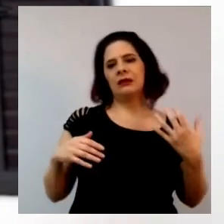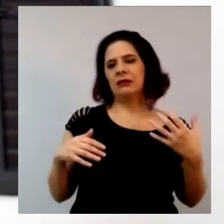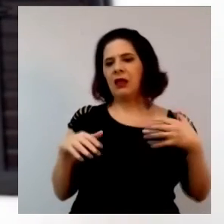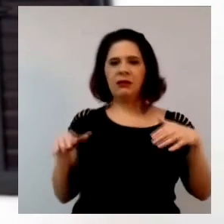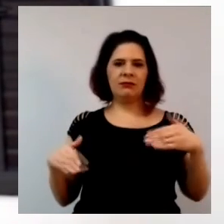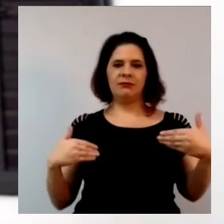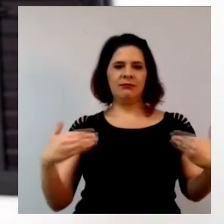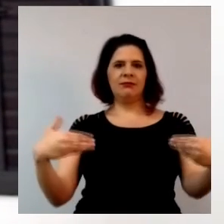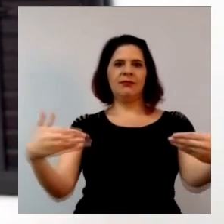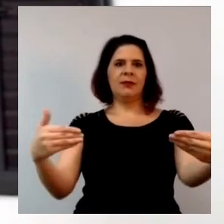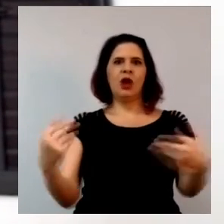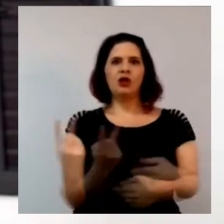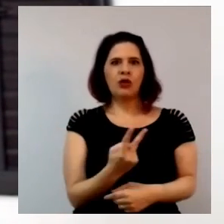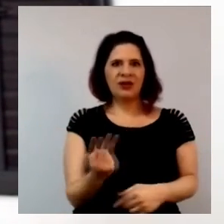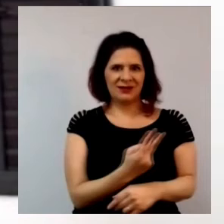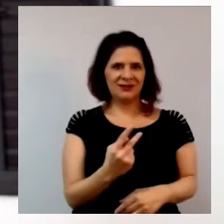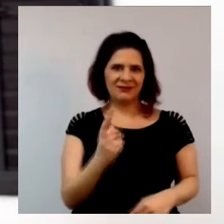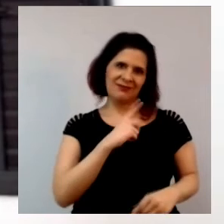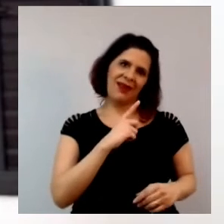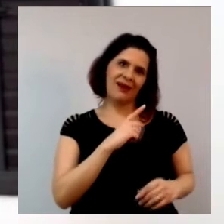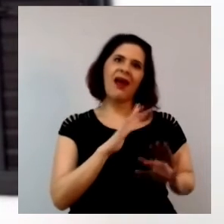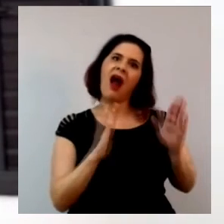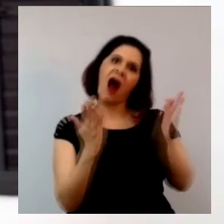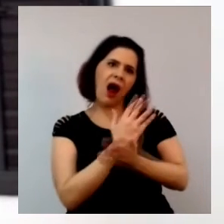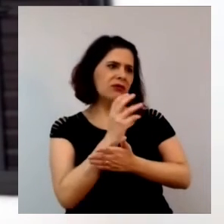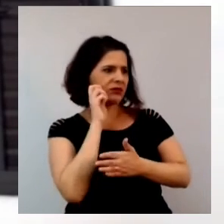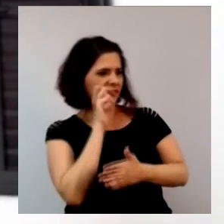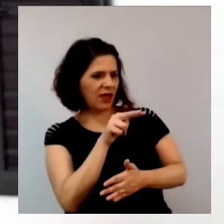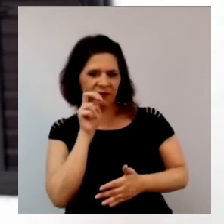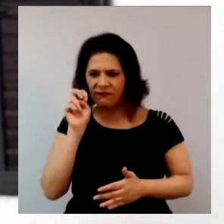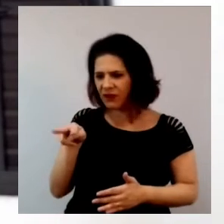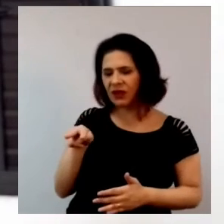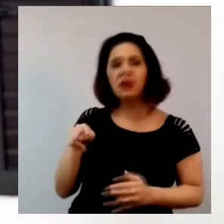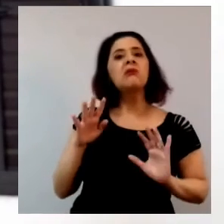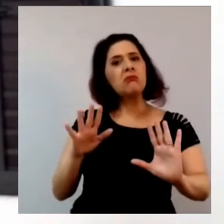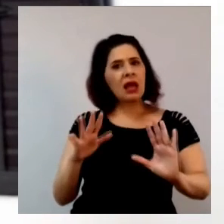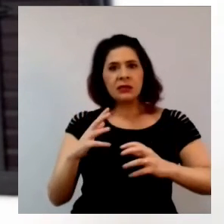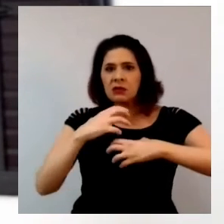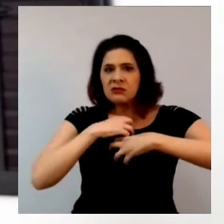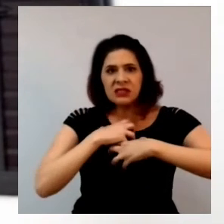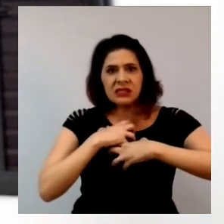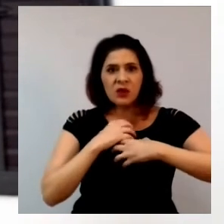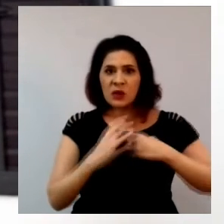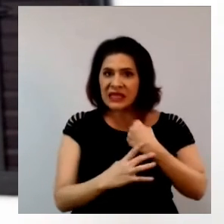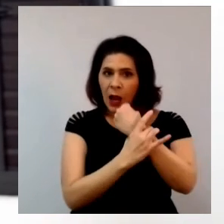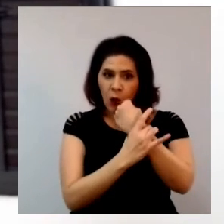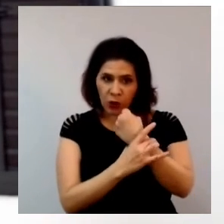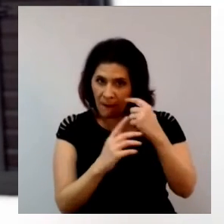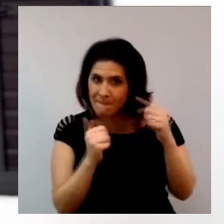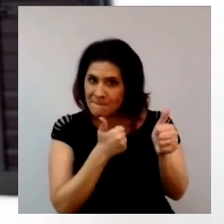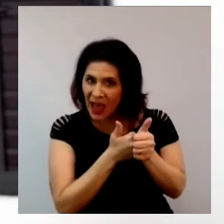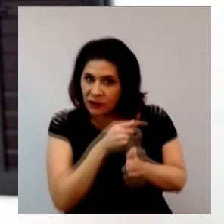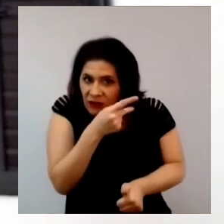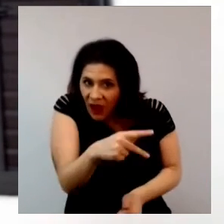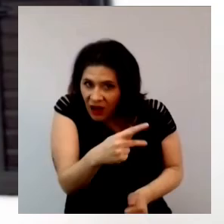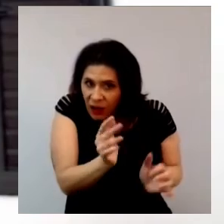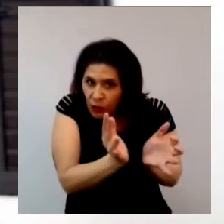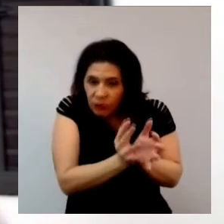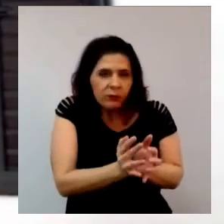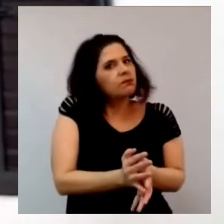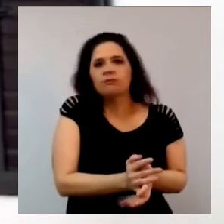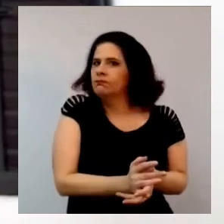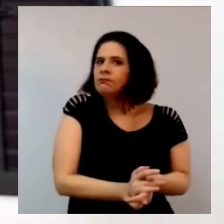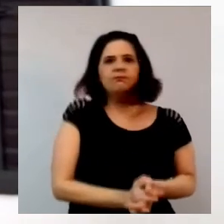caricata. Cara, eu não me sinto seguro de chegar perto dessas pessoas, assim, fazendo a cobertura. Porque a